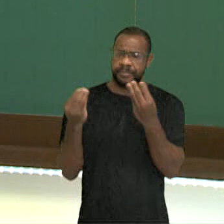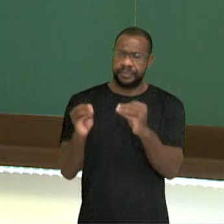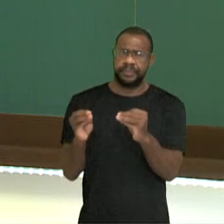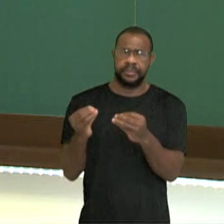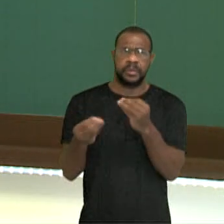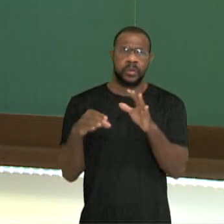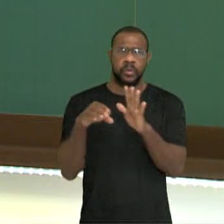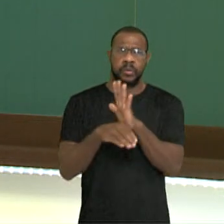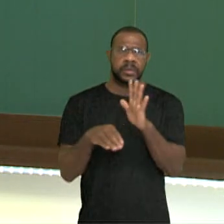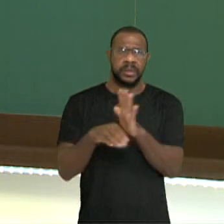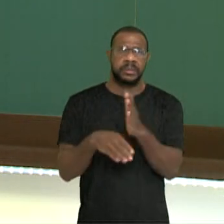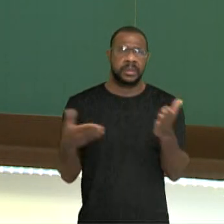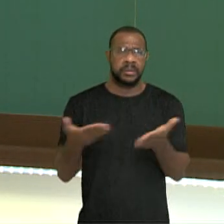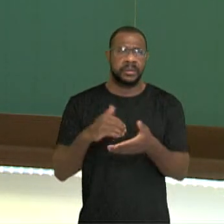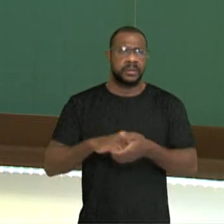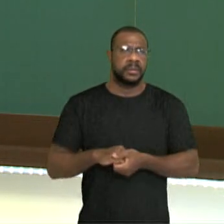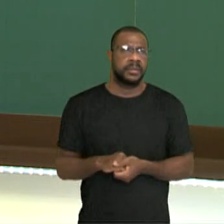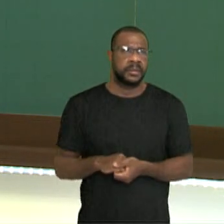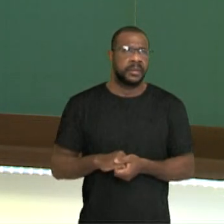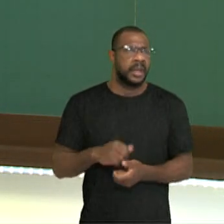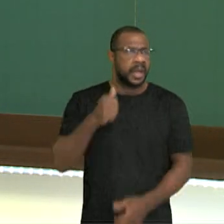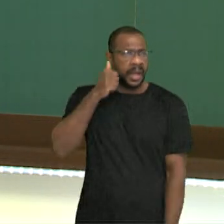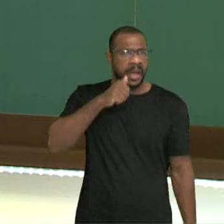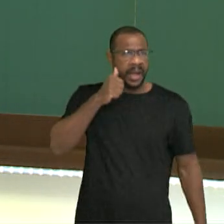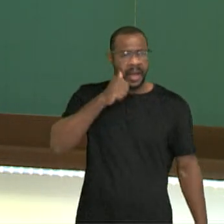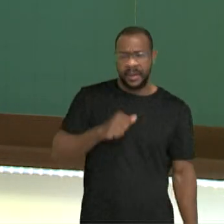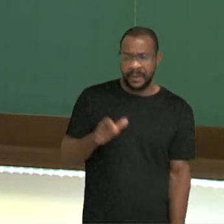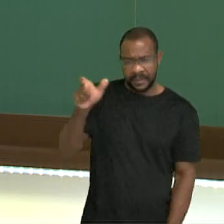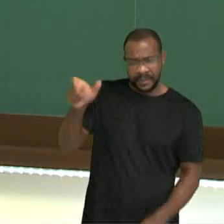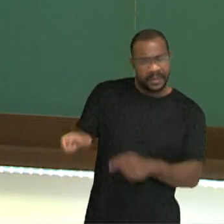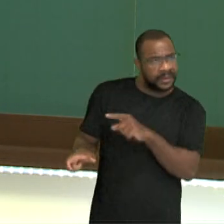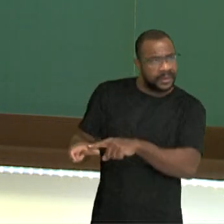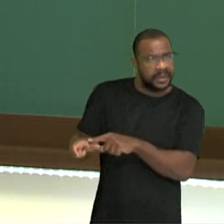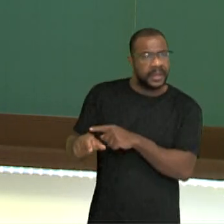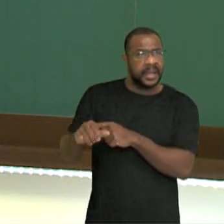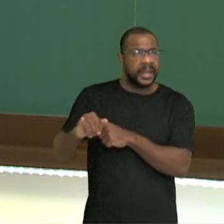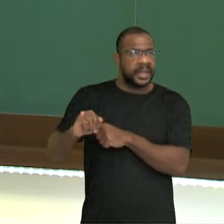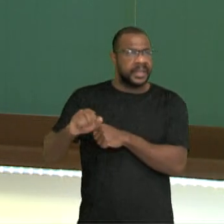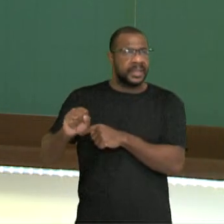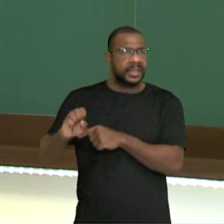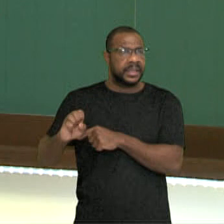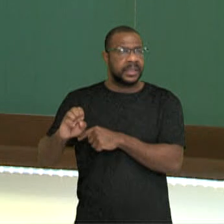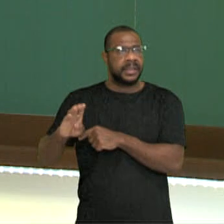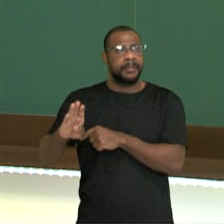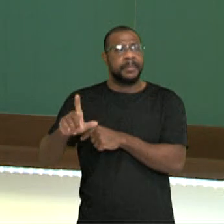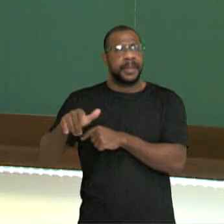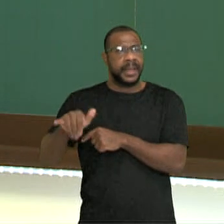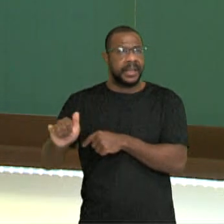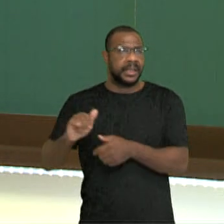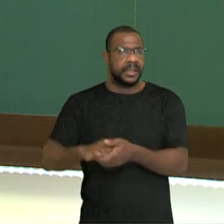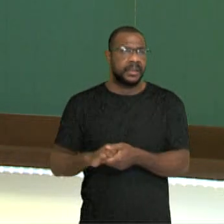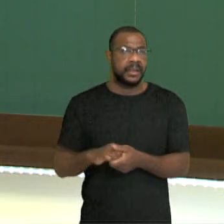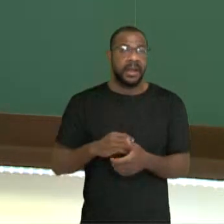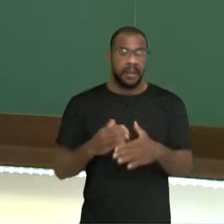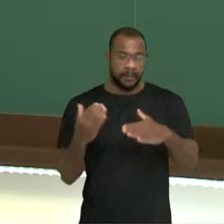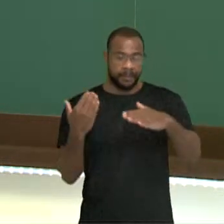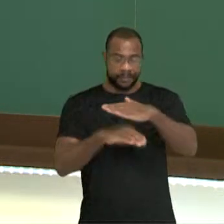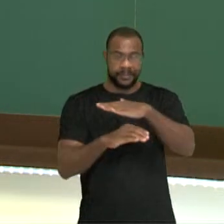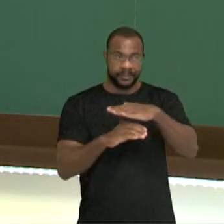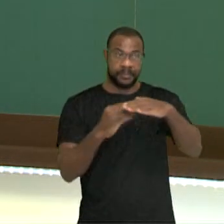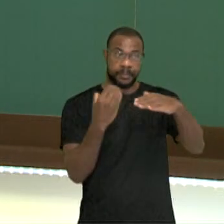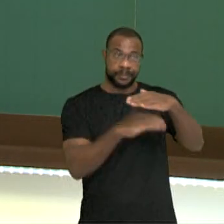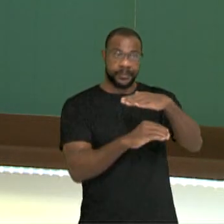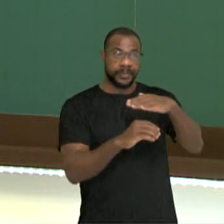desse conceito com vocês lá. Isabelle optou então agora um CDB e aplicou por R$ 1.400